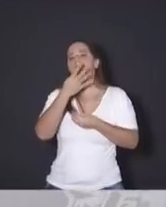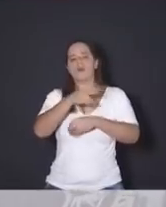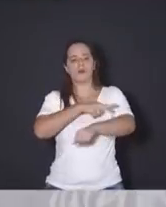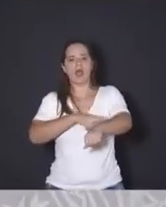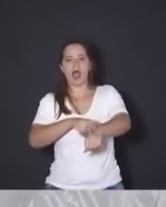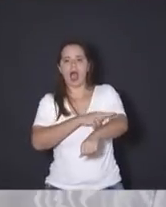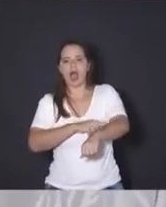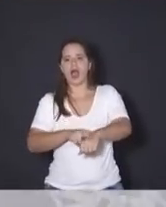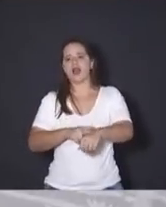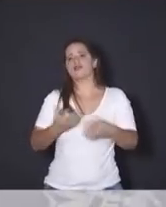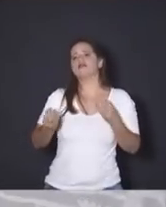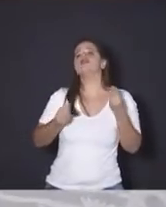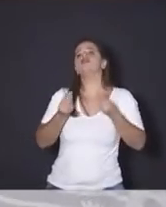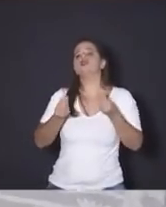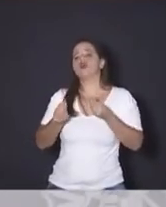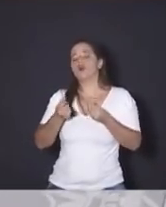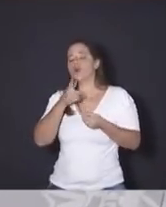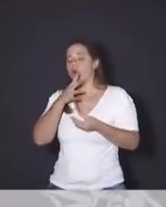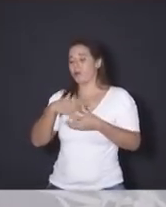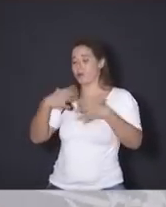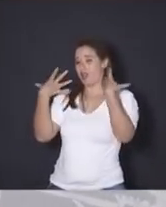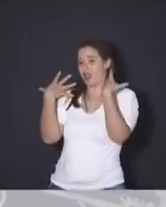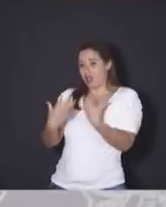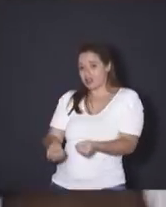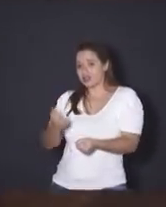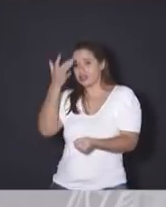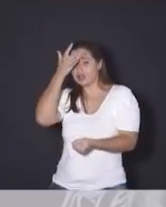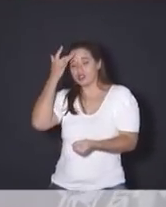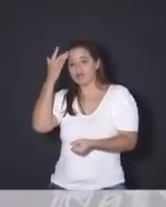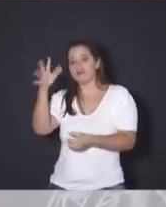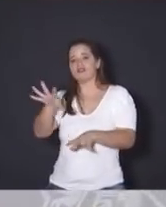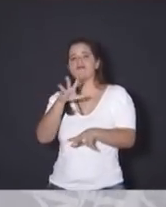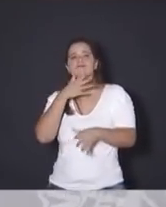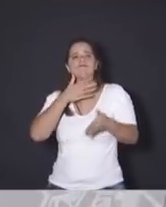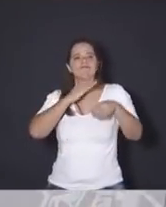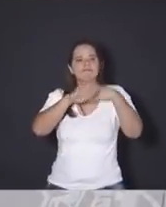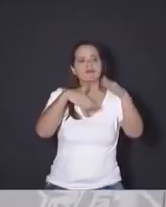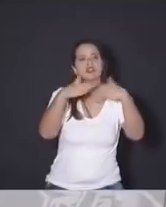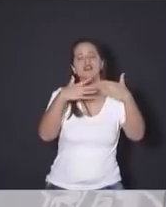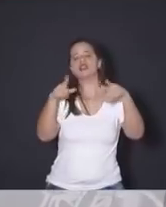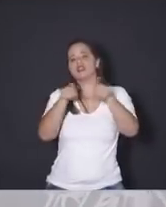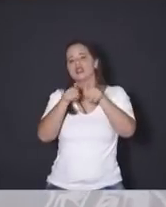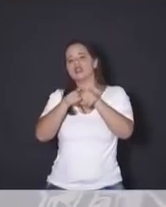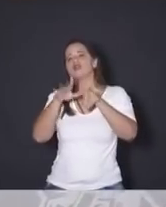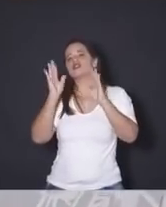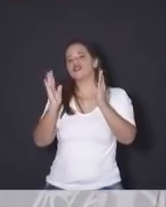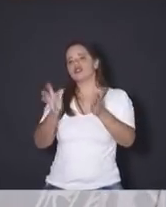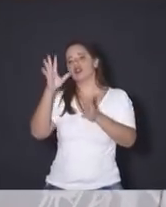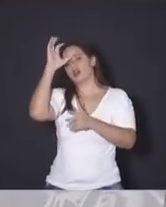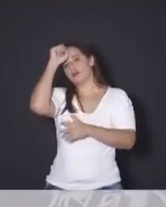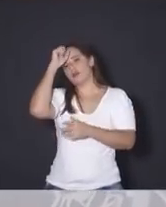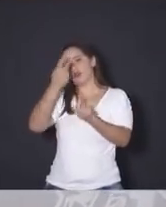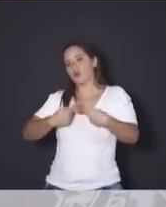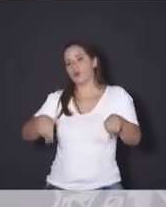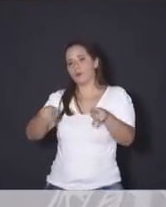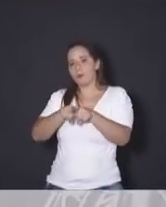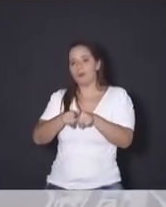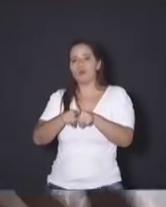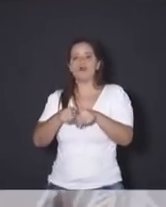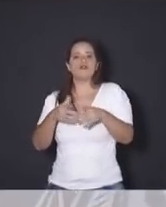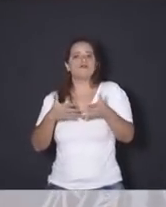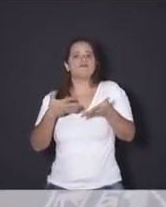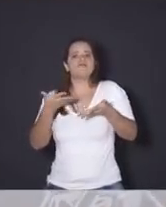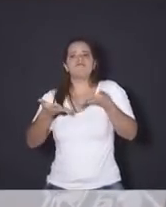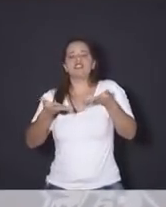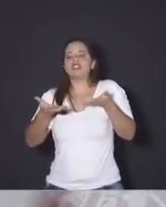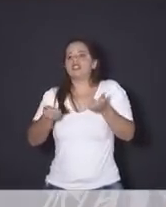agora o nosso processo de convencimento das pessoas é algo que também eu aprendi com a população e